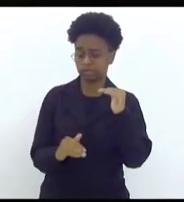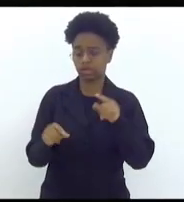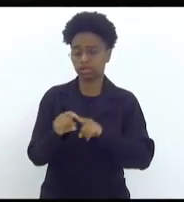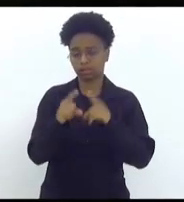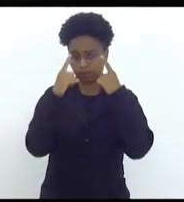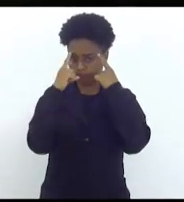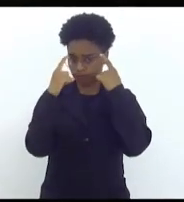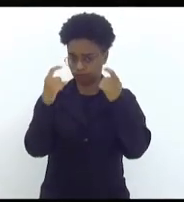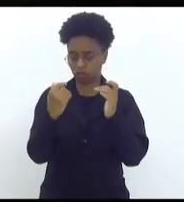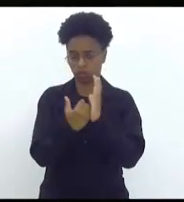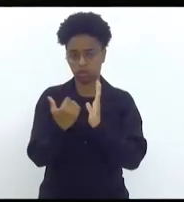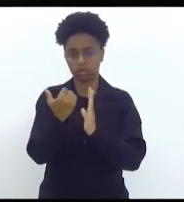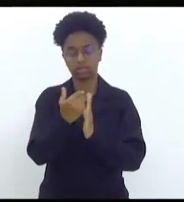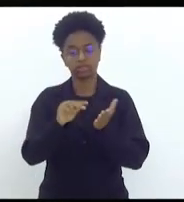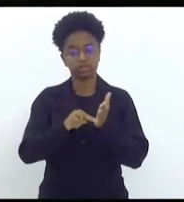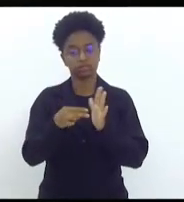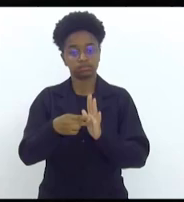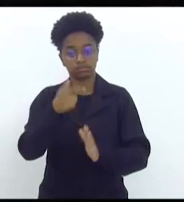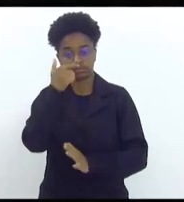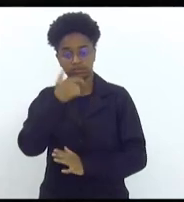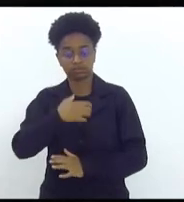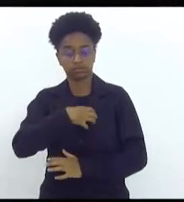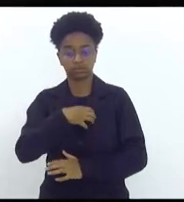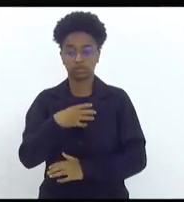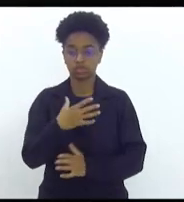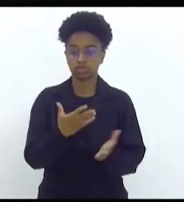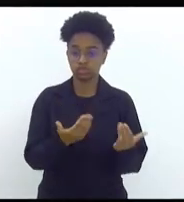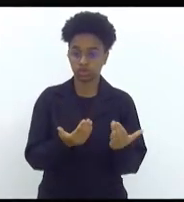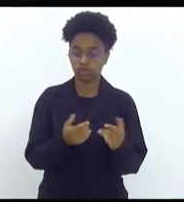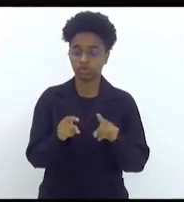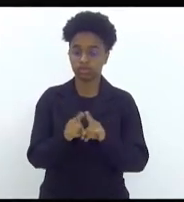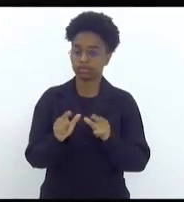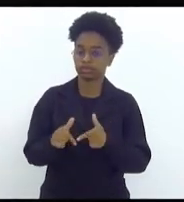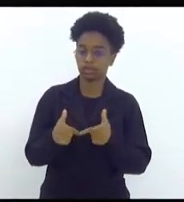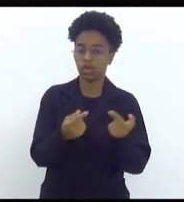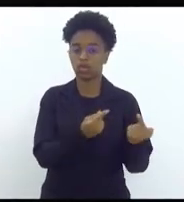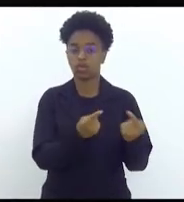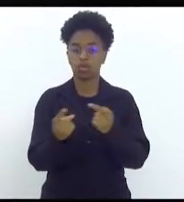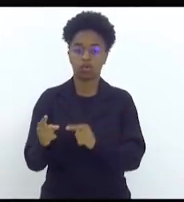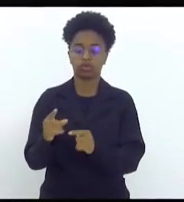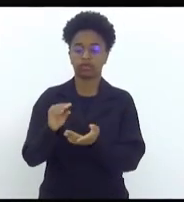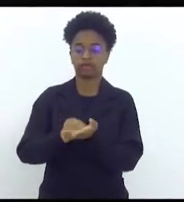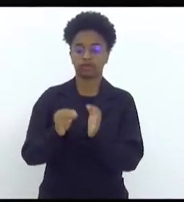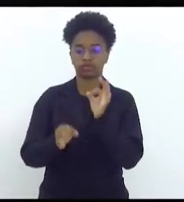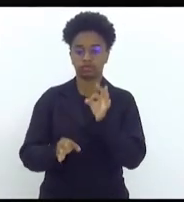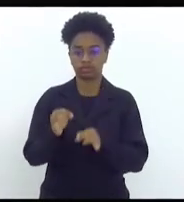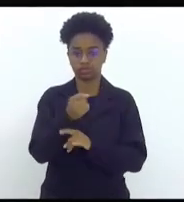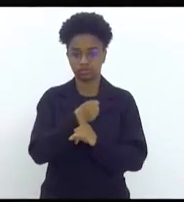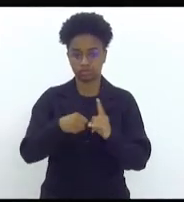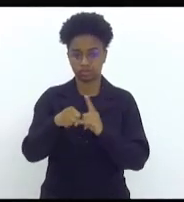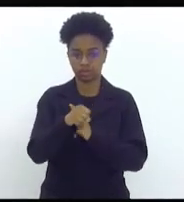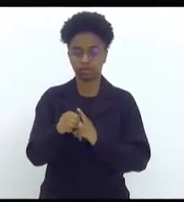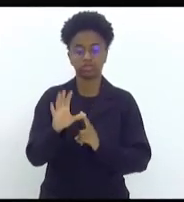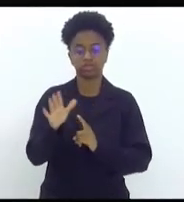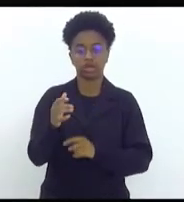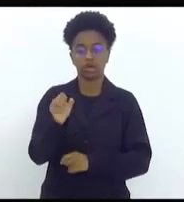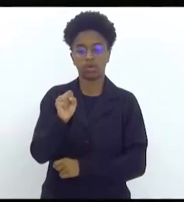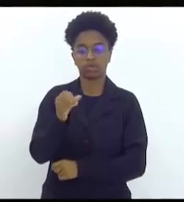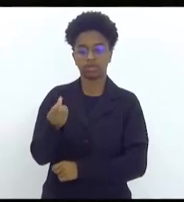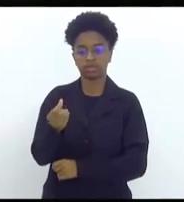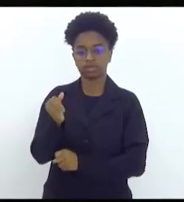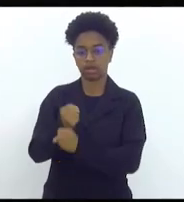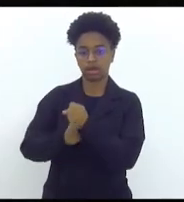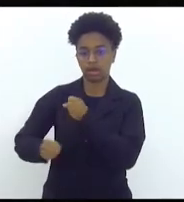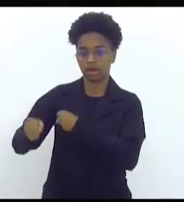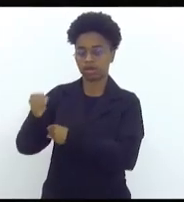violento é ser jovem e se levantar contra as injustiças sociais a 86 anos atrás na